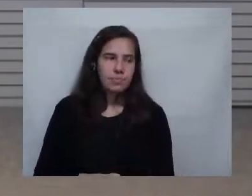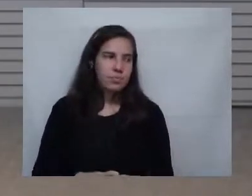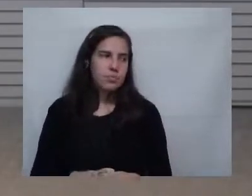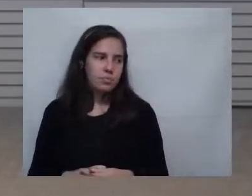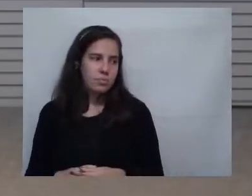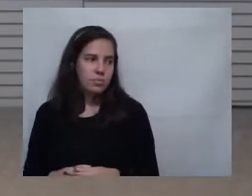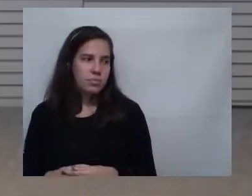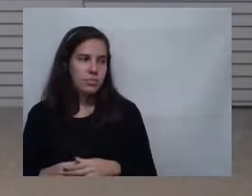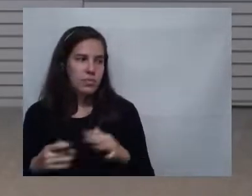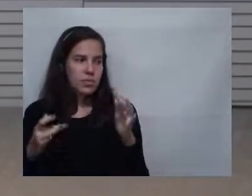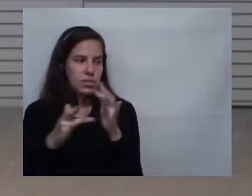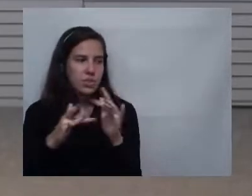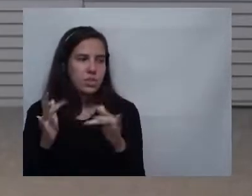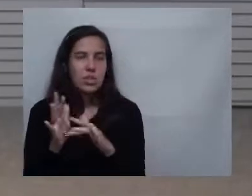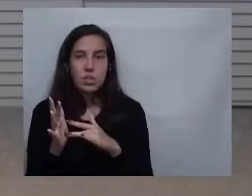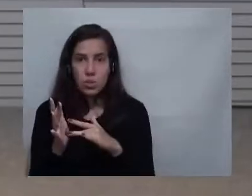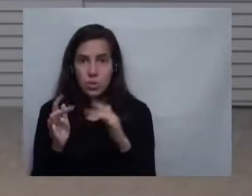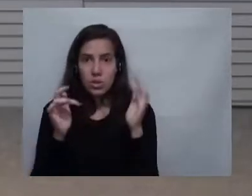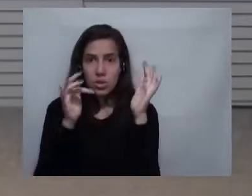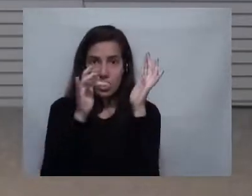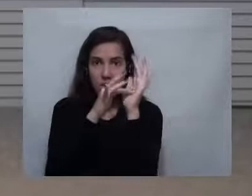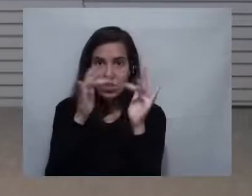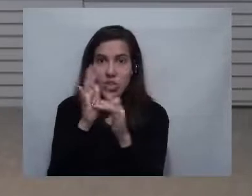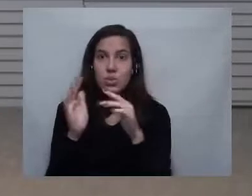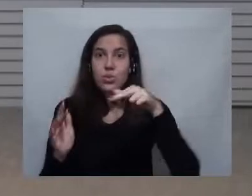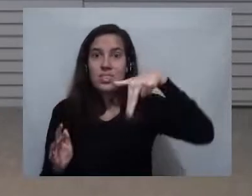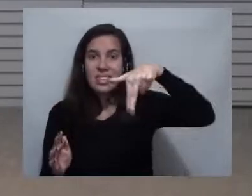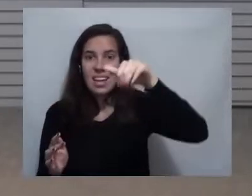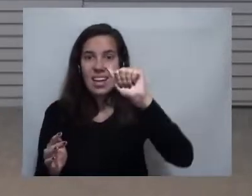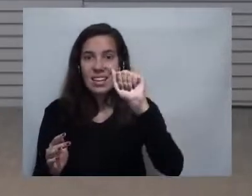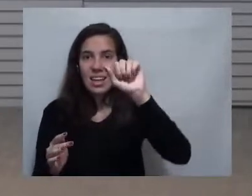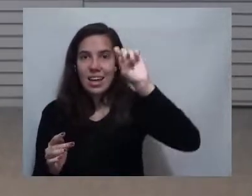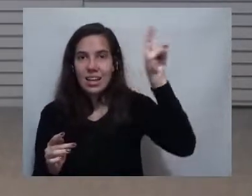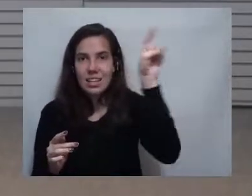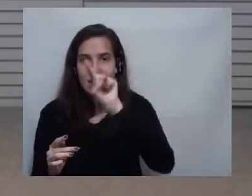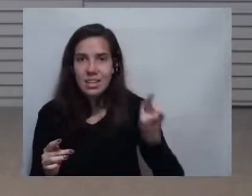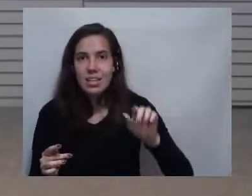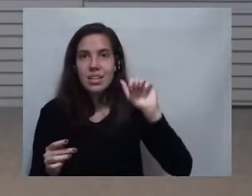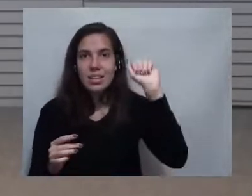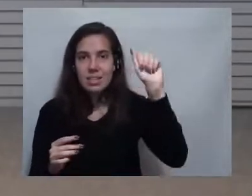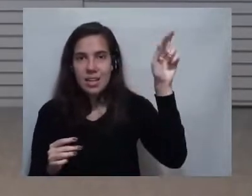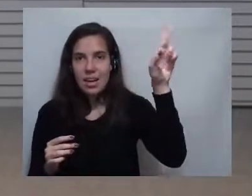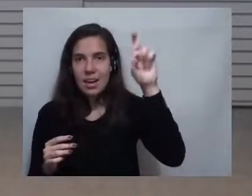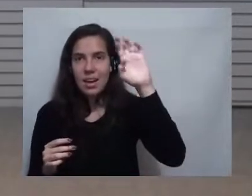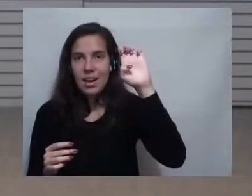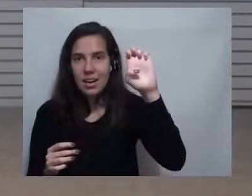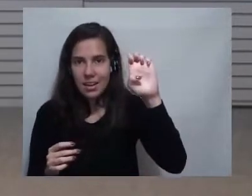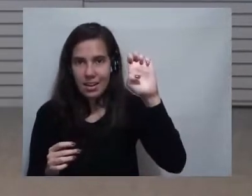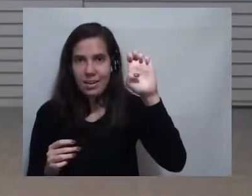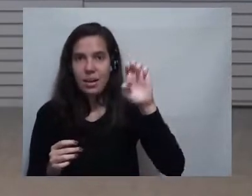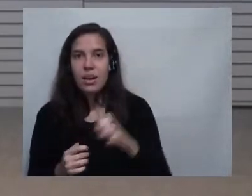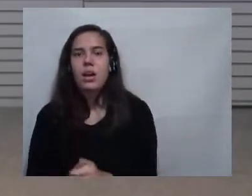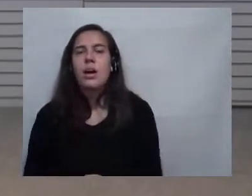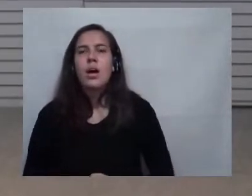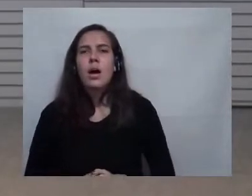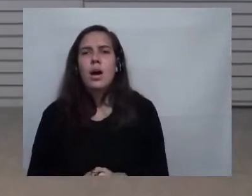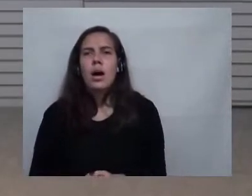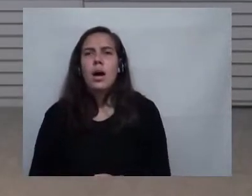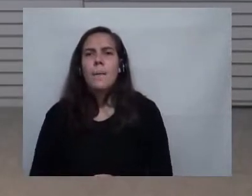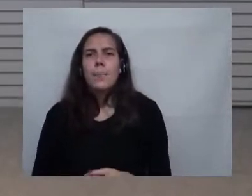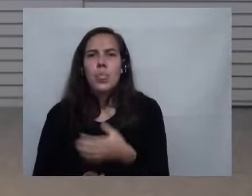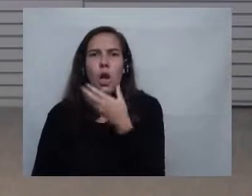e no norte de Jerusalém a Galiléia do gente US um homem pobre